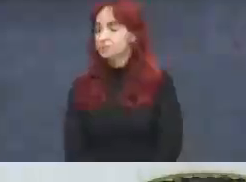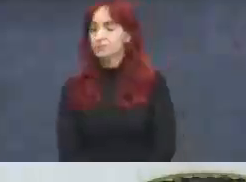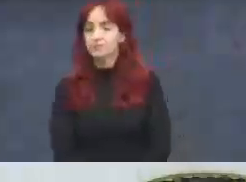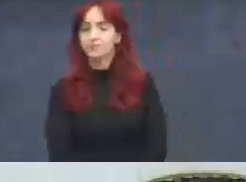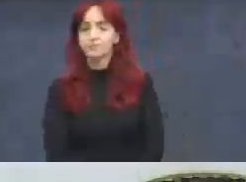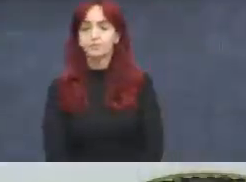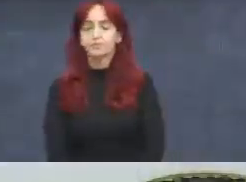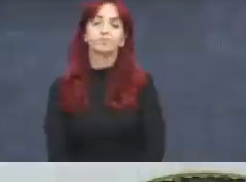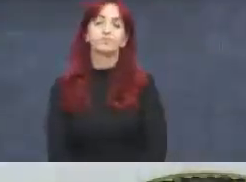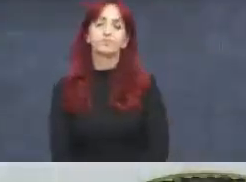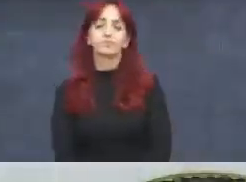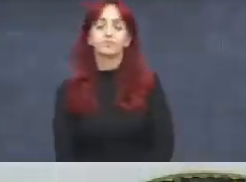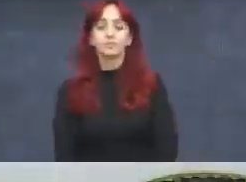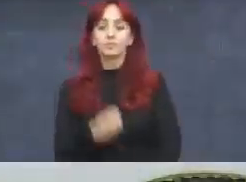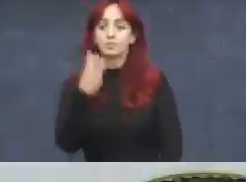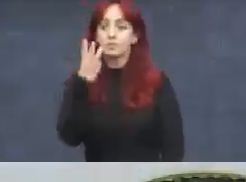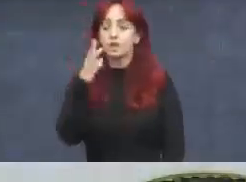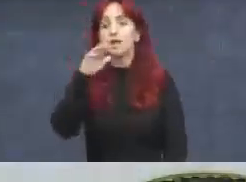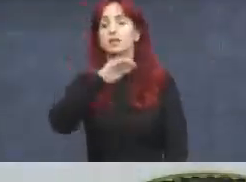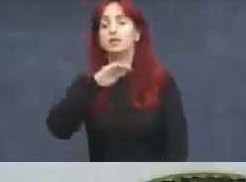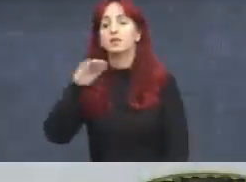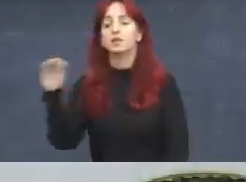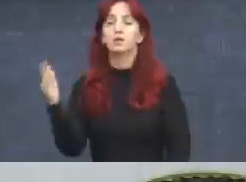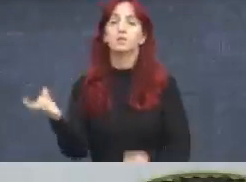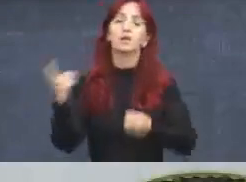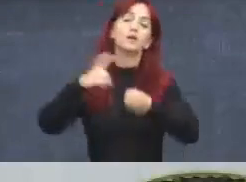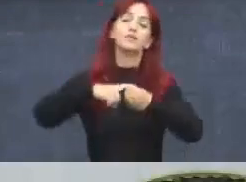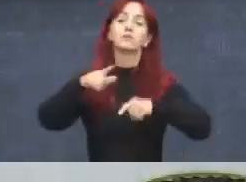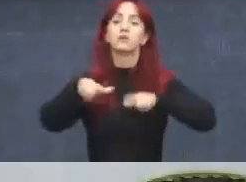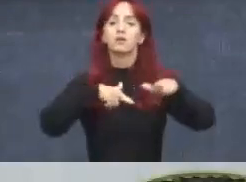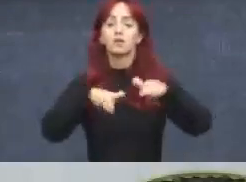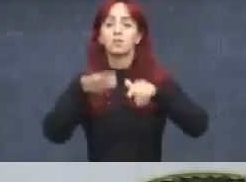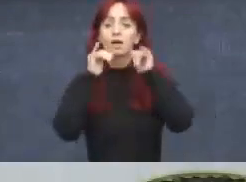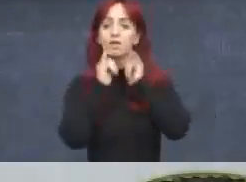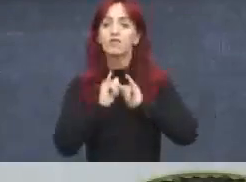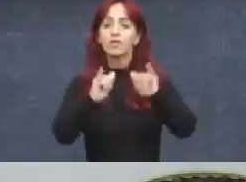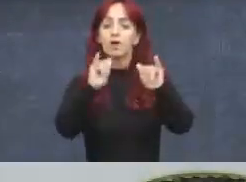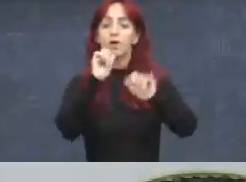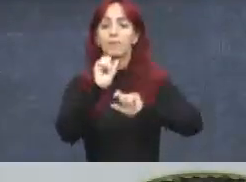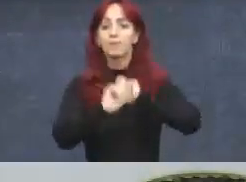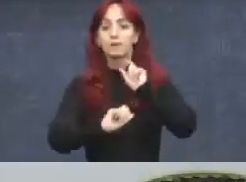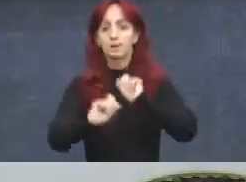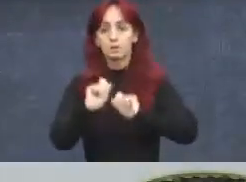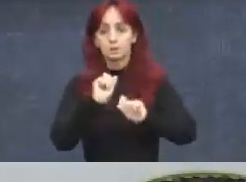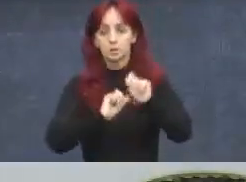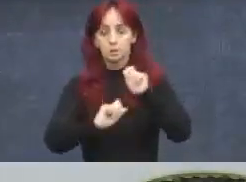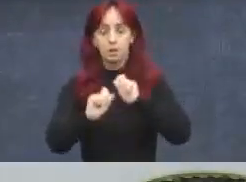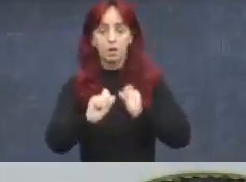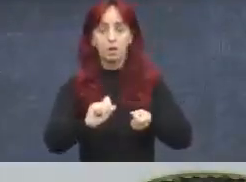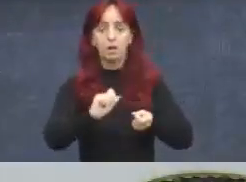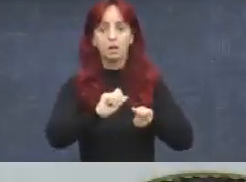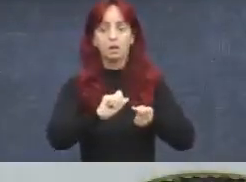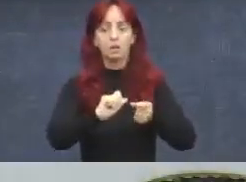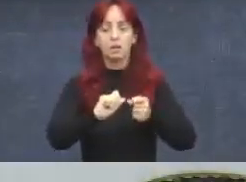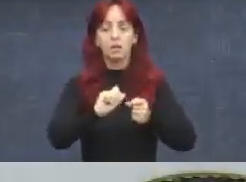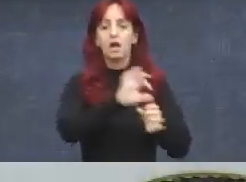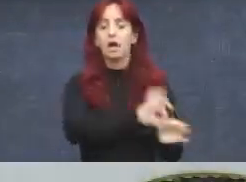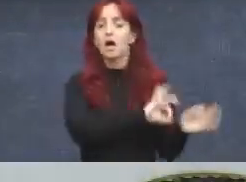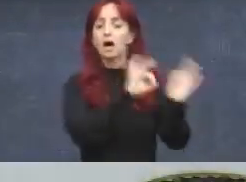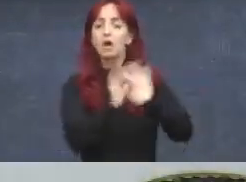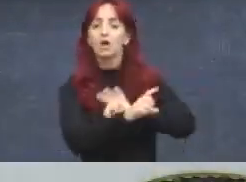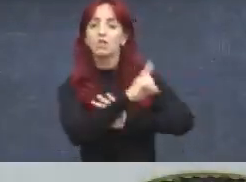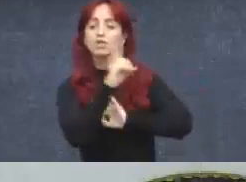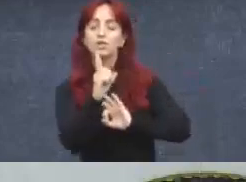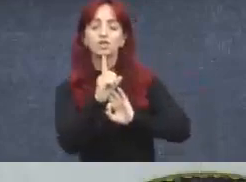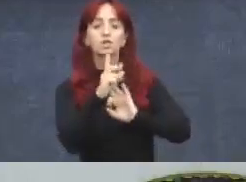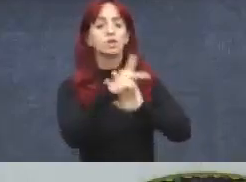Às 15 horas e 30 minutos, a gente retoma os trabalhos. Informe. Informo que foi retirado da ordem do dia os